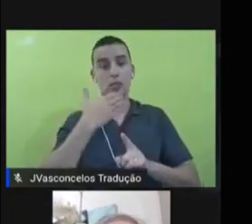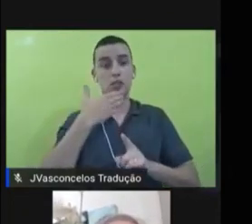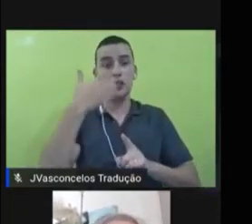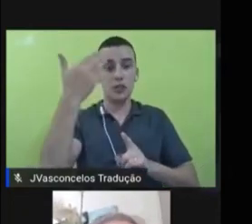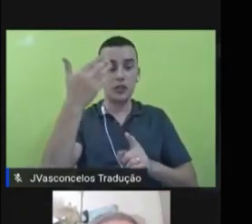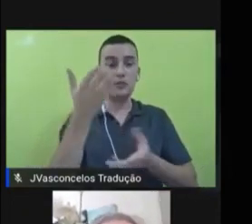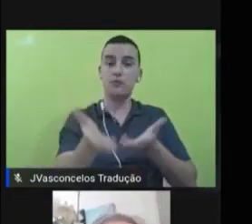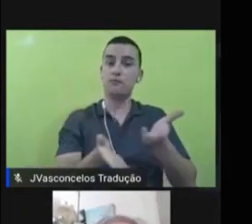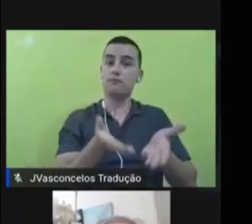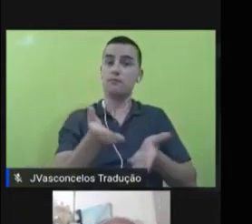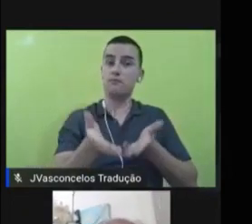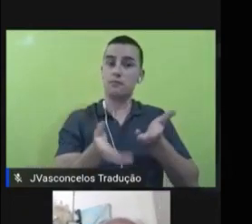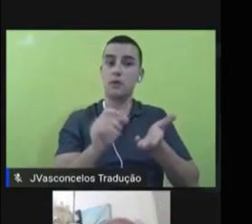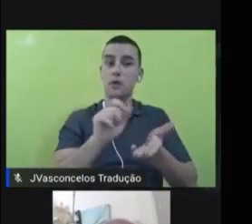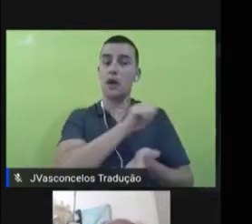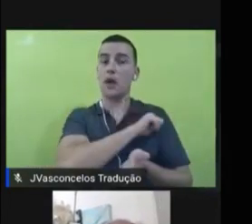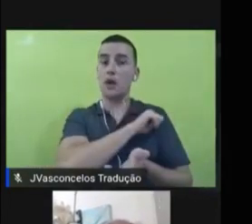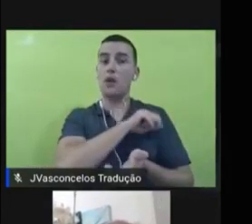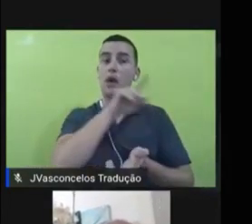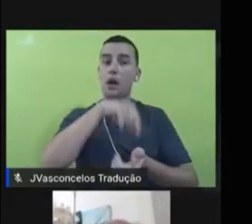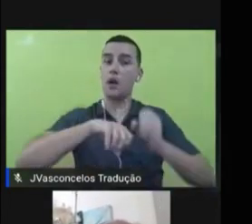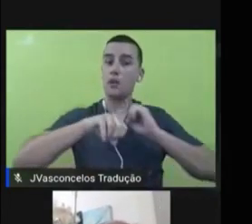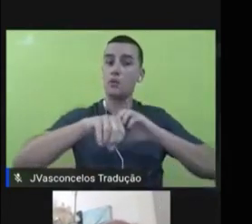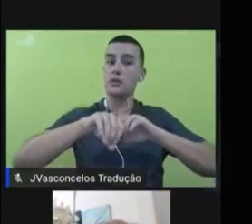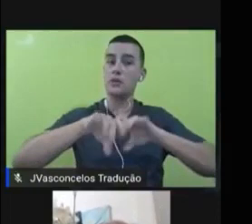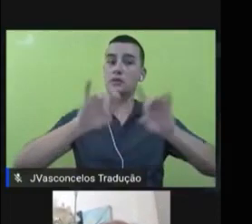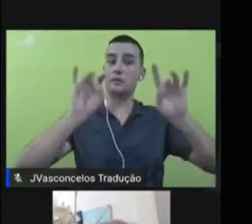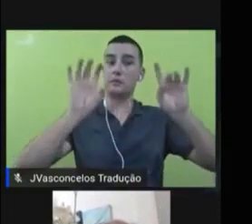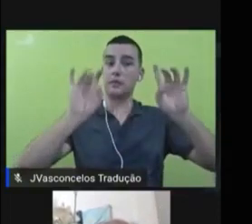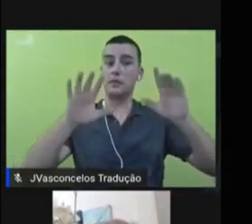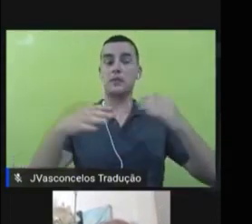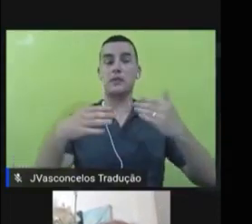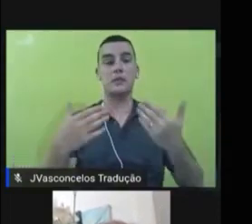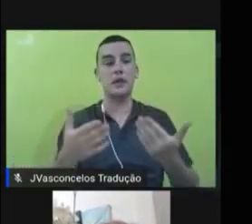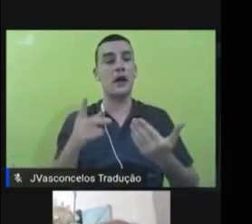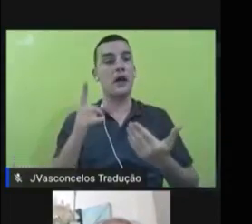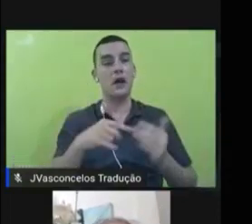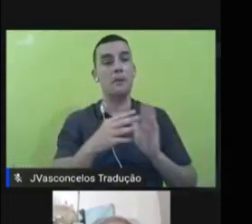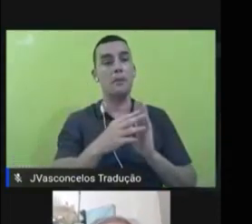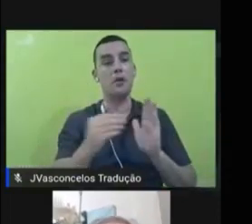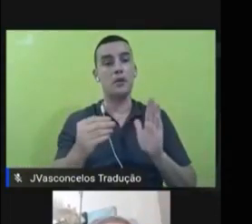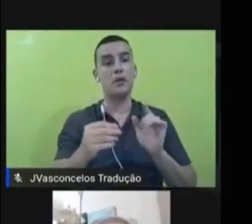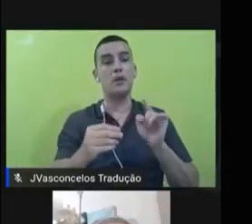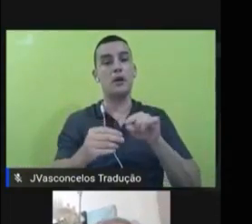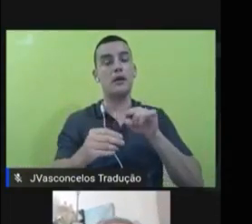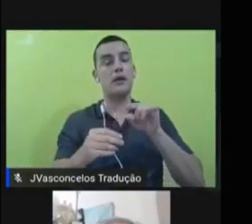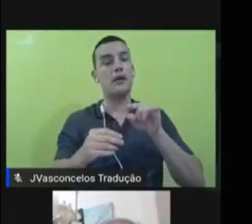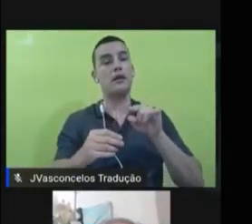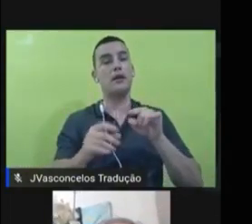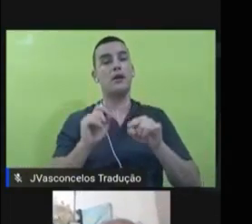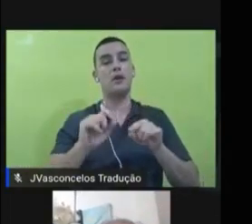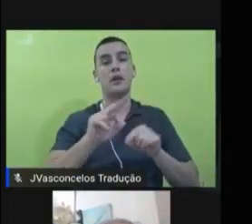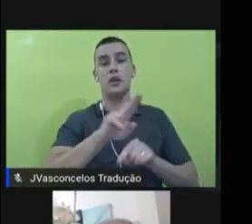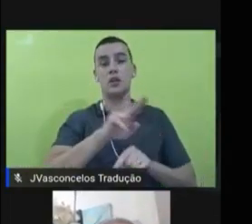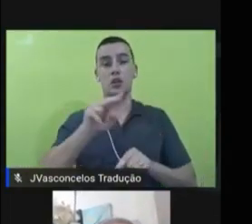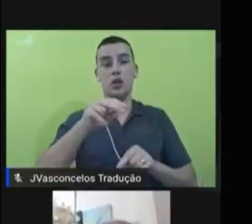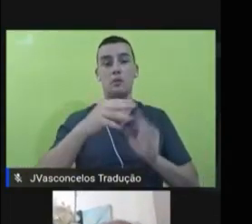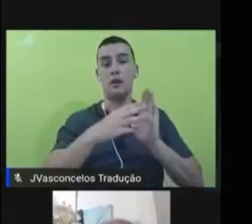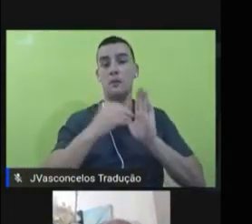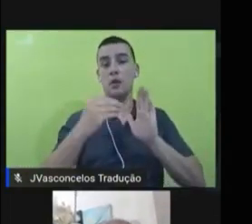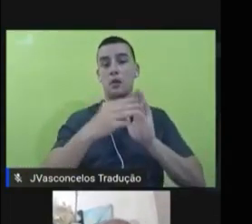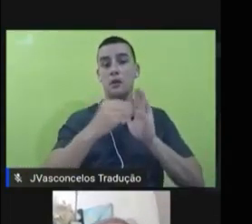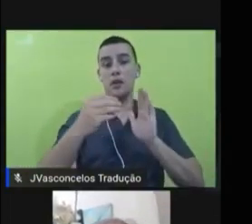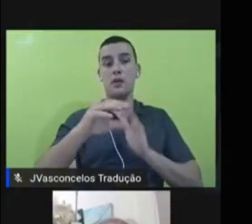aos alunos da educação especial, que era até nesse modelo, se chamava modelo de cascata, o modelo